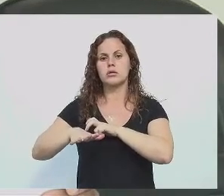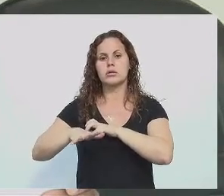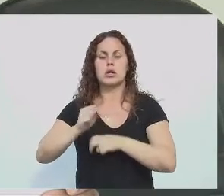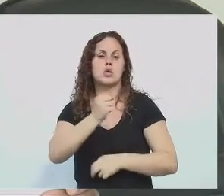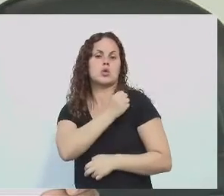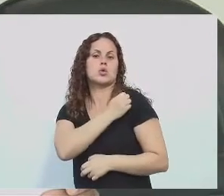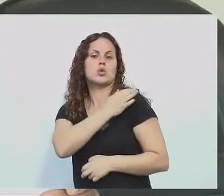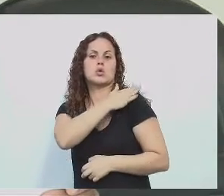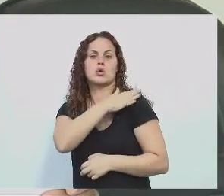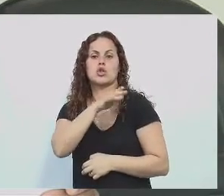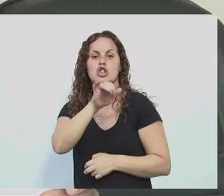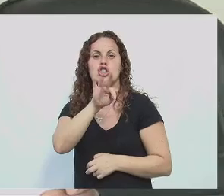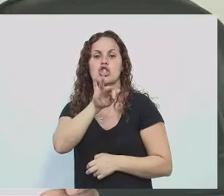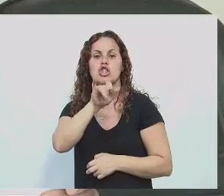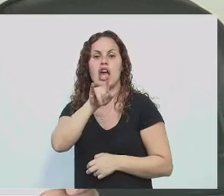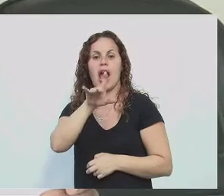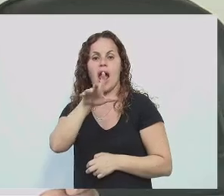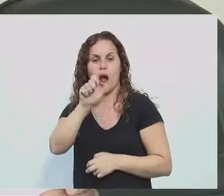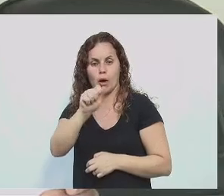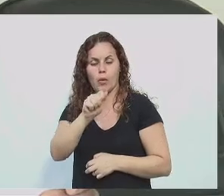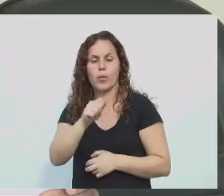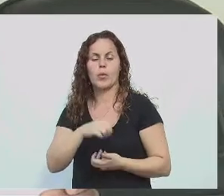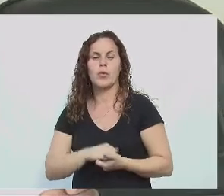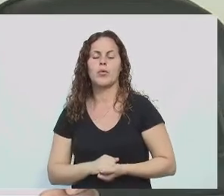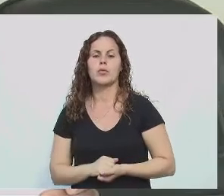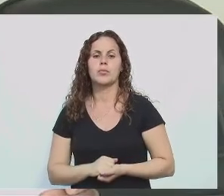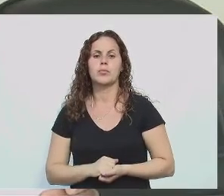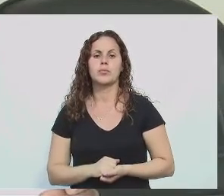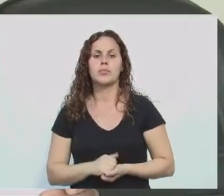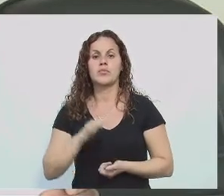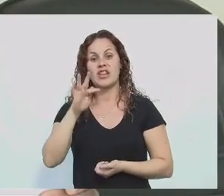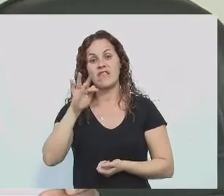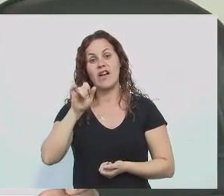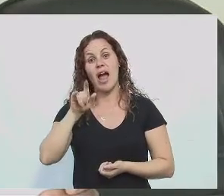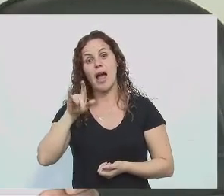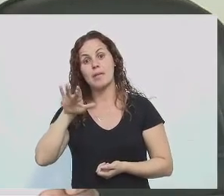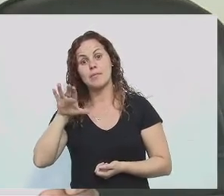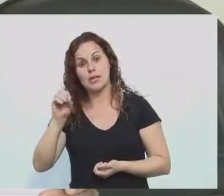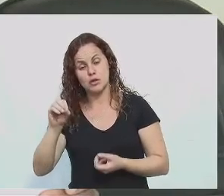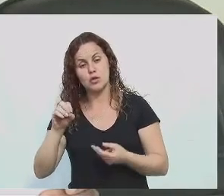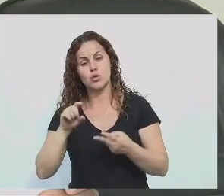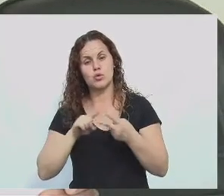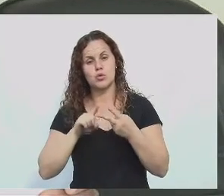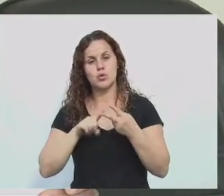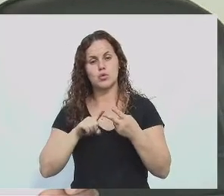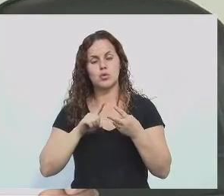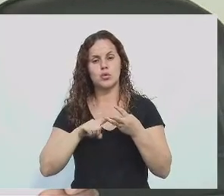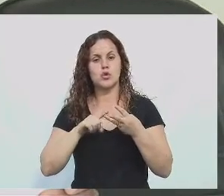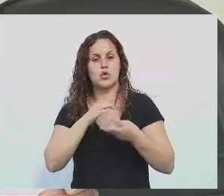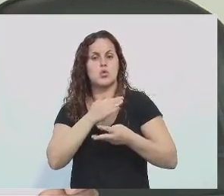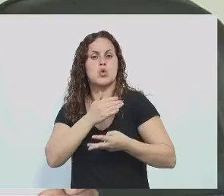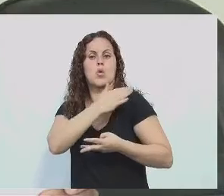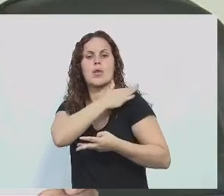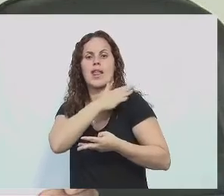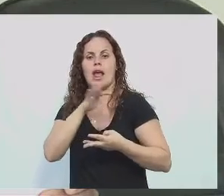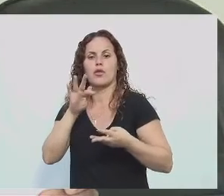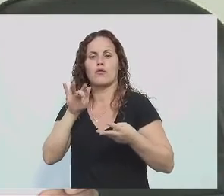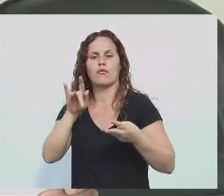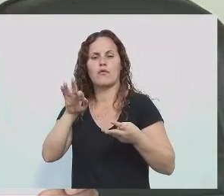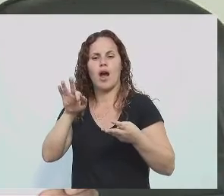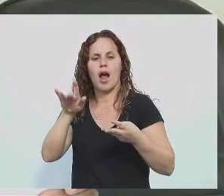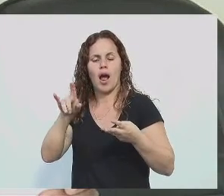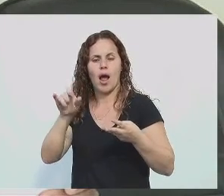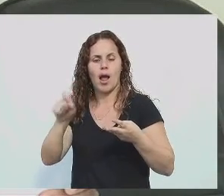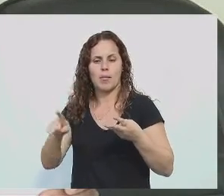soldado Tiago Alisson dos Santos Fabrício e ao soldado Fábio da Silva Rodrigues